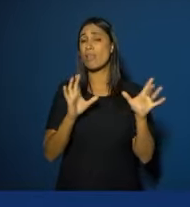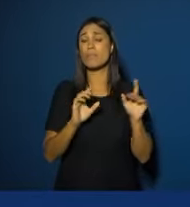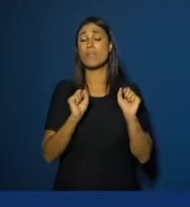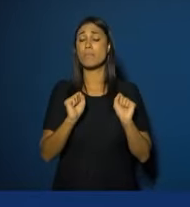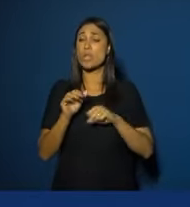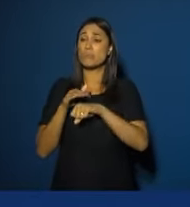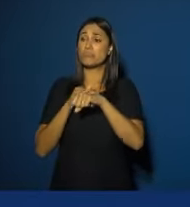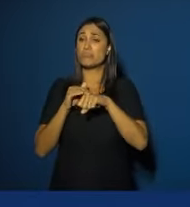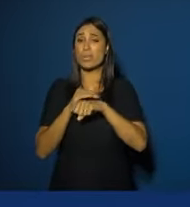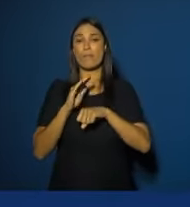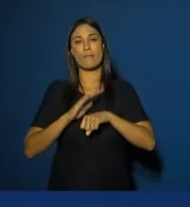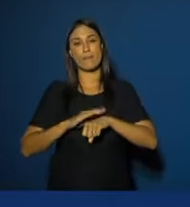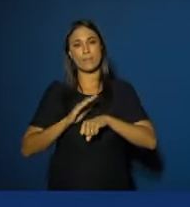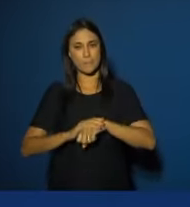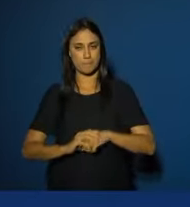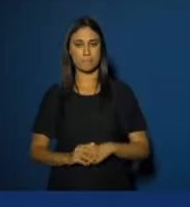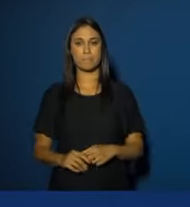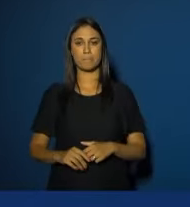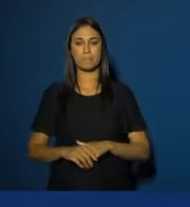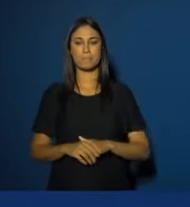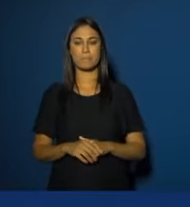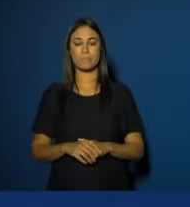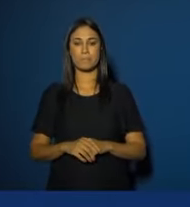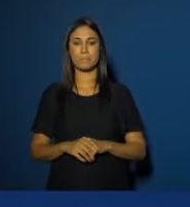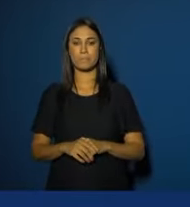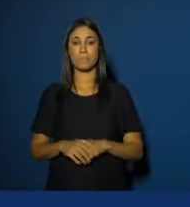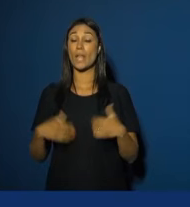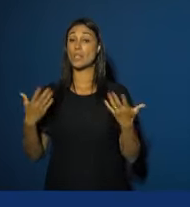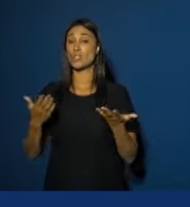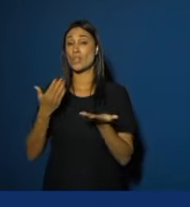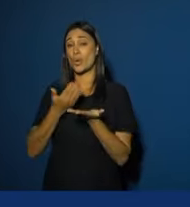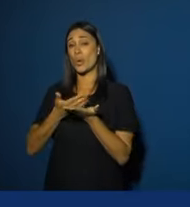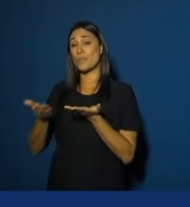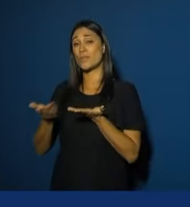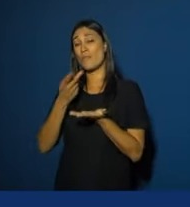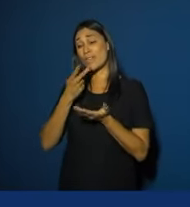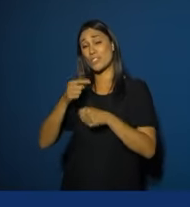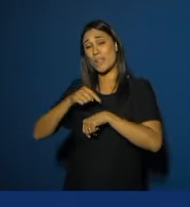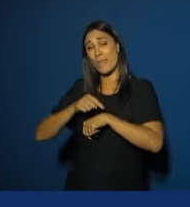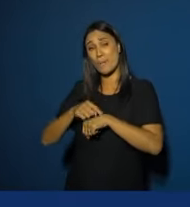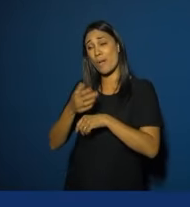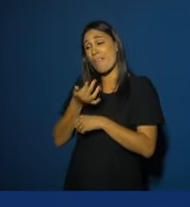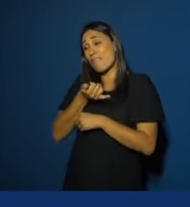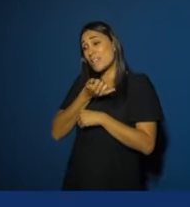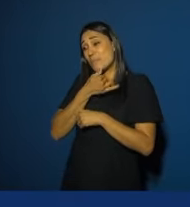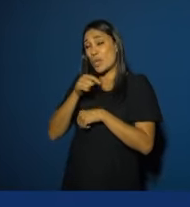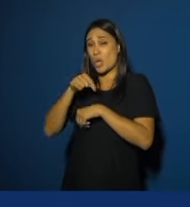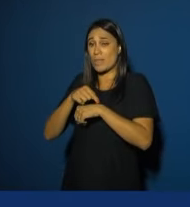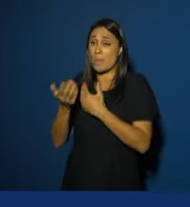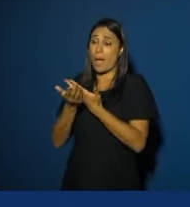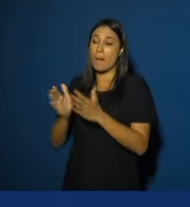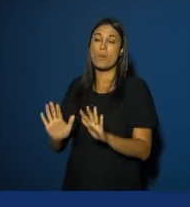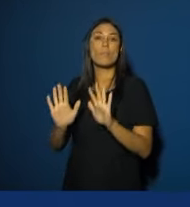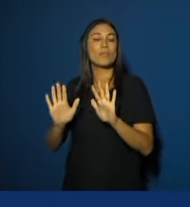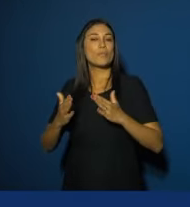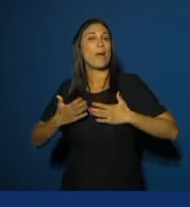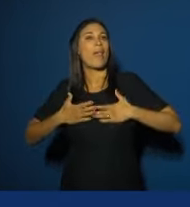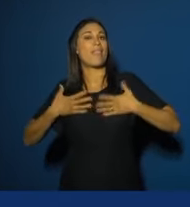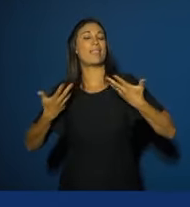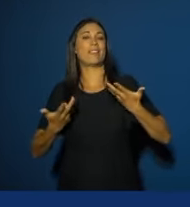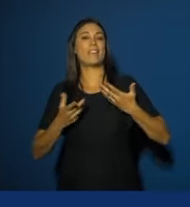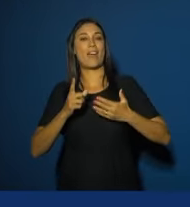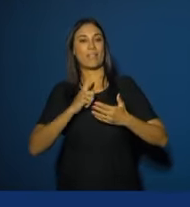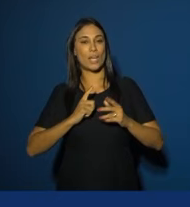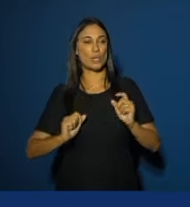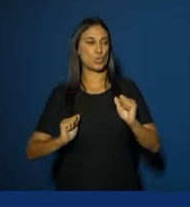possa executar. Ministro, a gente começou falando de tempo, infelizmente o nosso tempo acabou, mas foi uma alegria